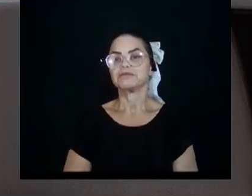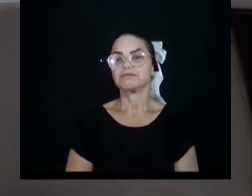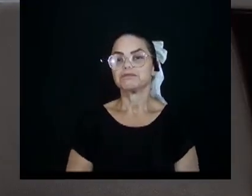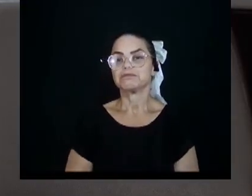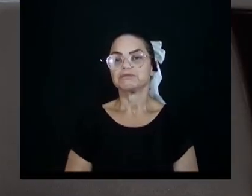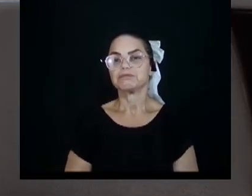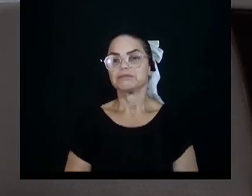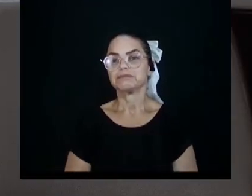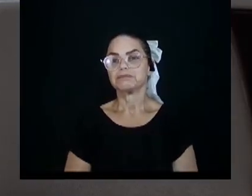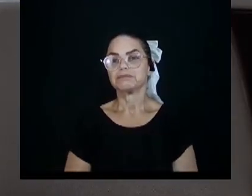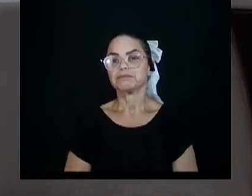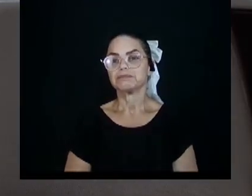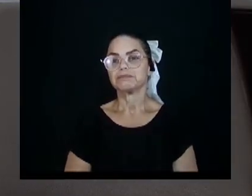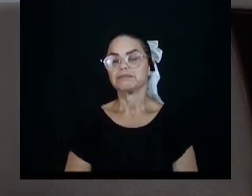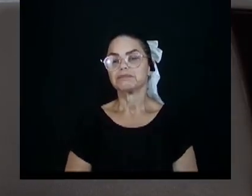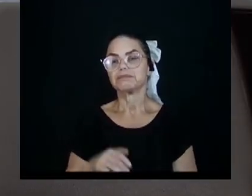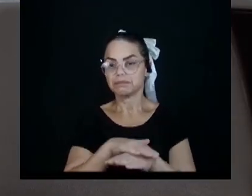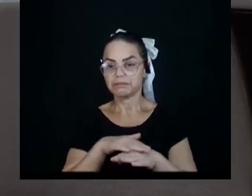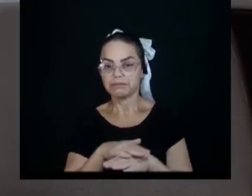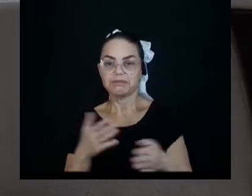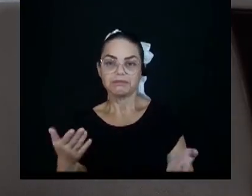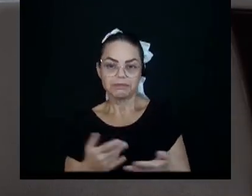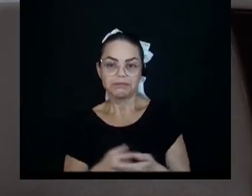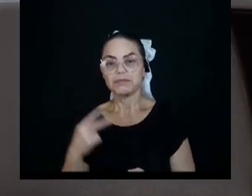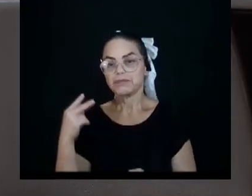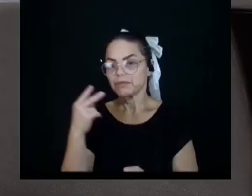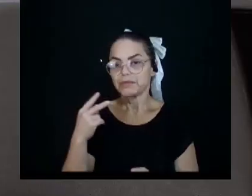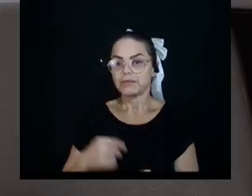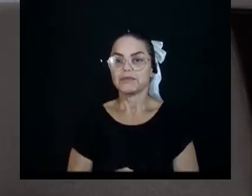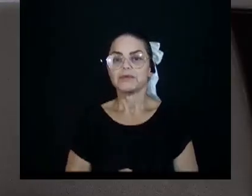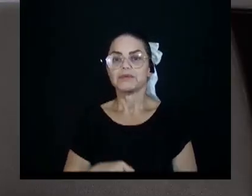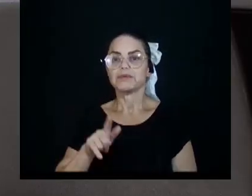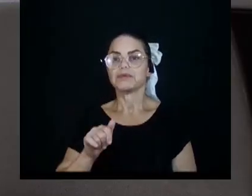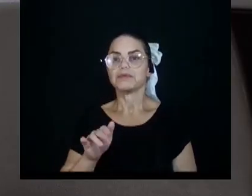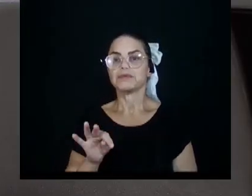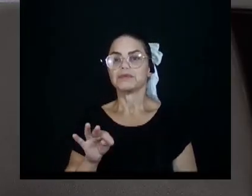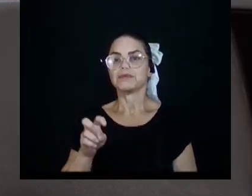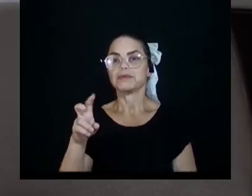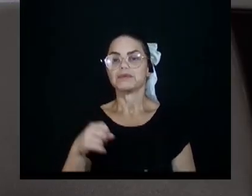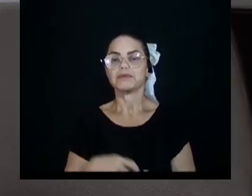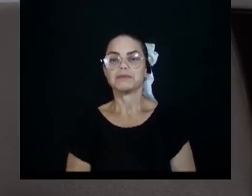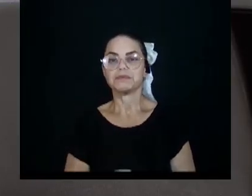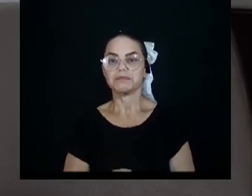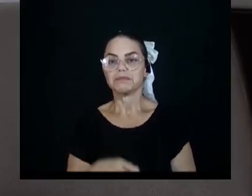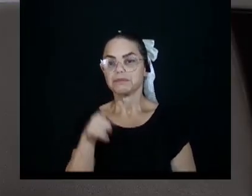Bom, conversamos então com o vereador Gustavo Peta. Para você aí de